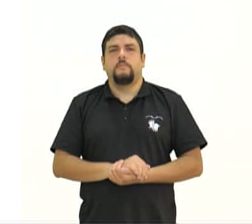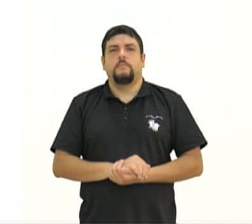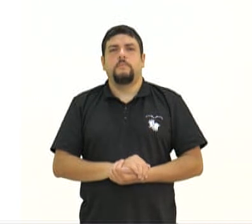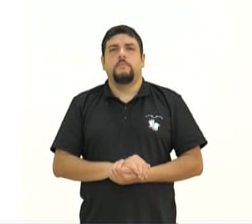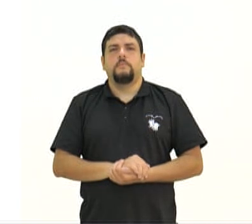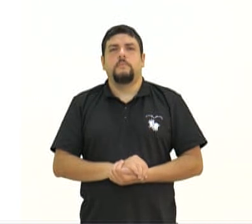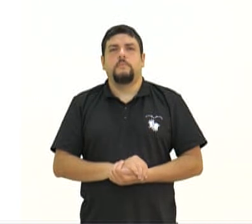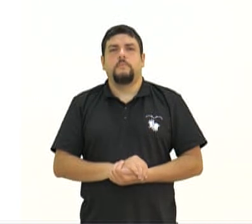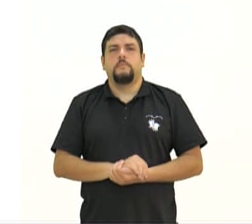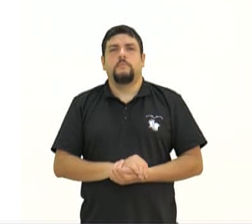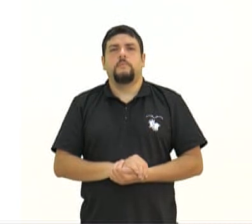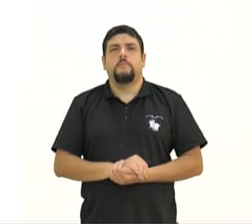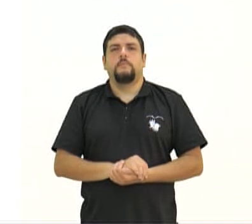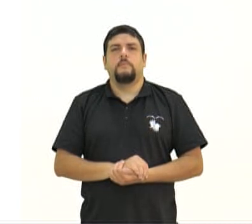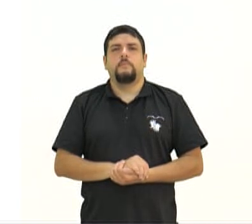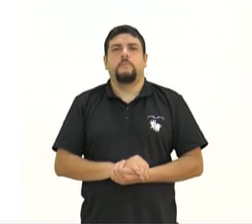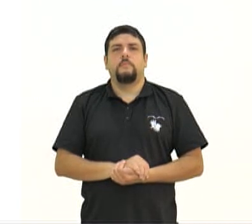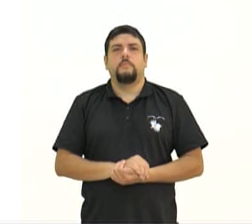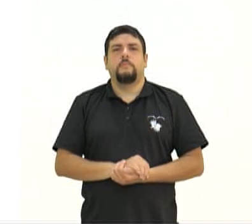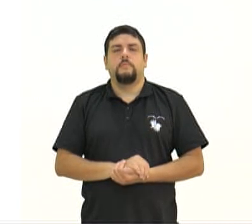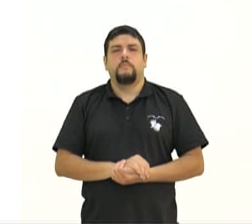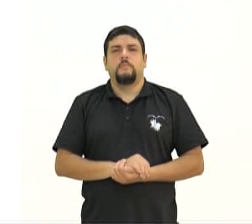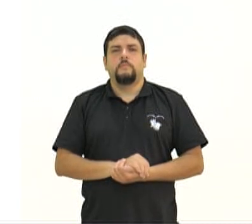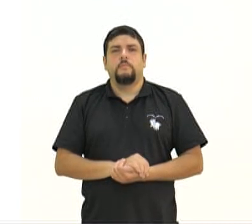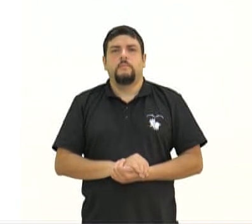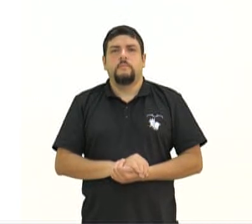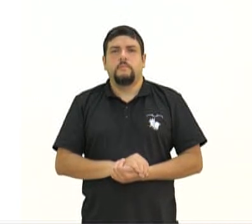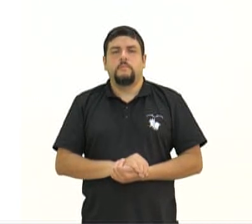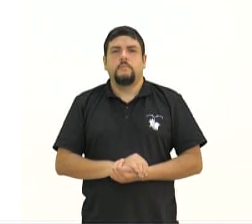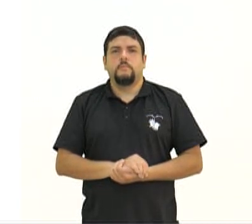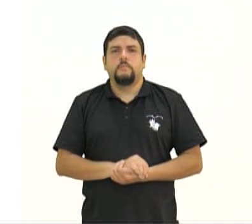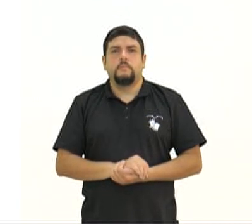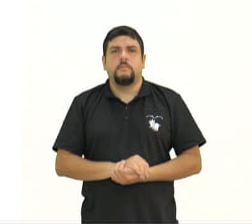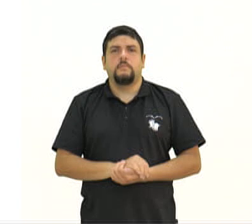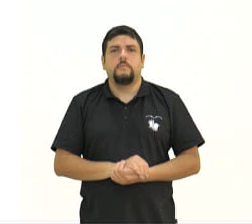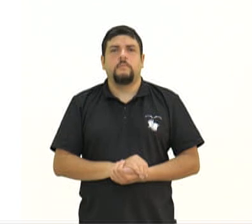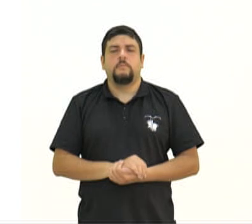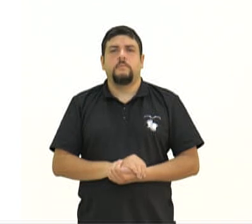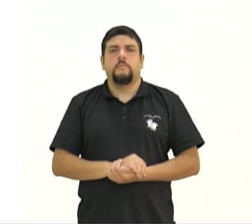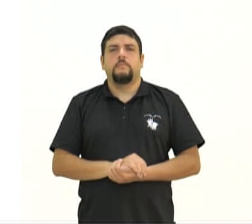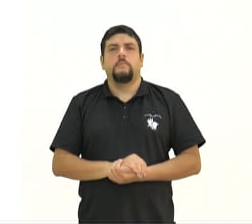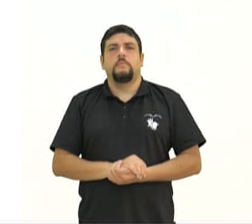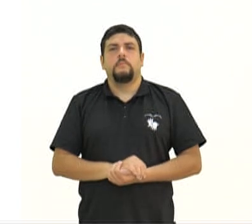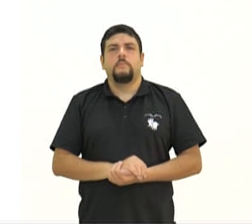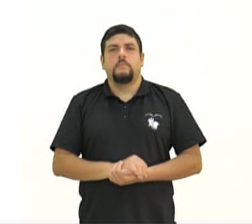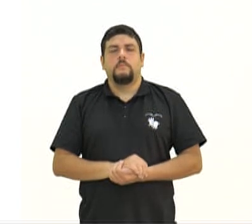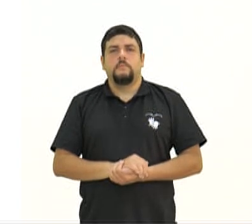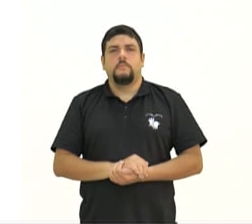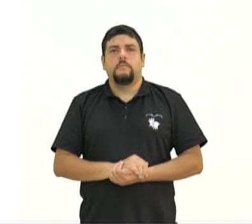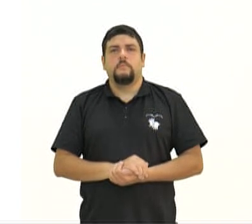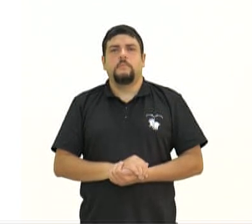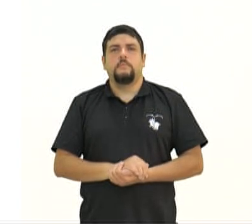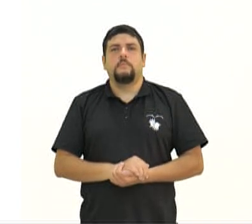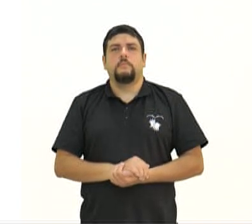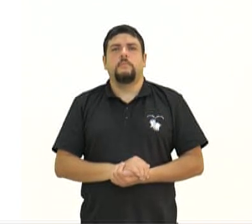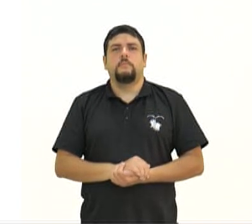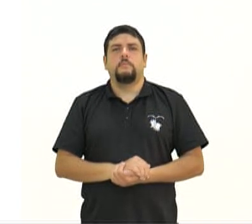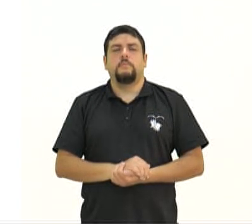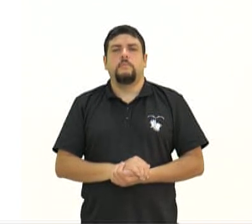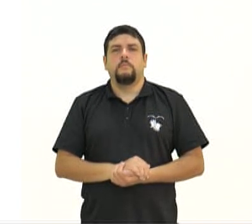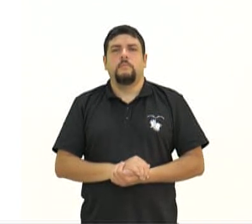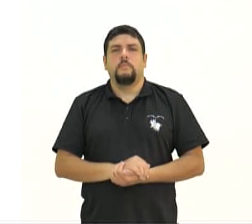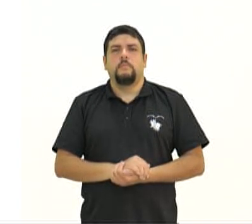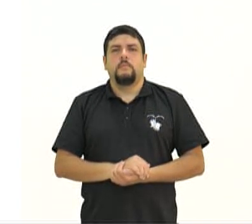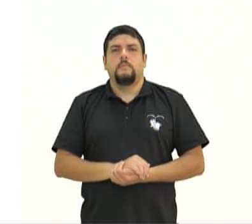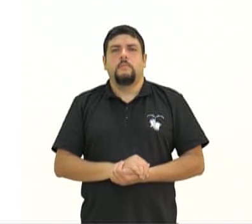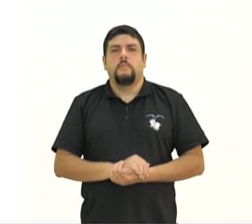arriba, exhalando baja el cuerpo hasta que toques tus rodillas com el pecho. Então,